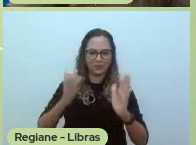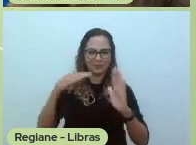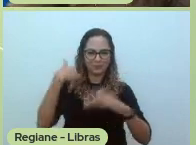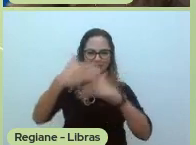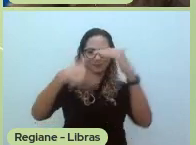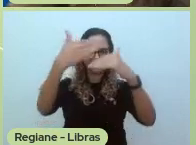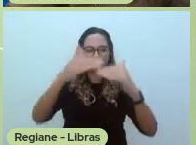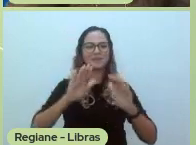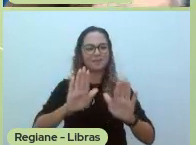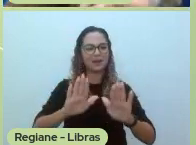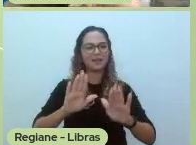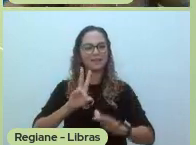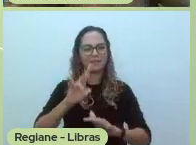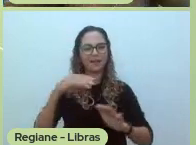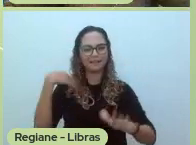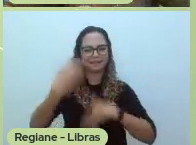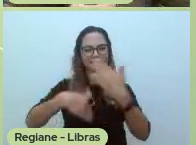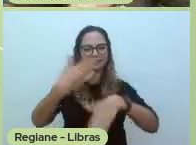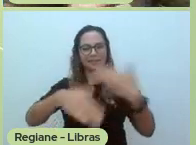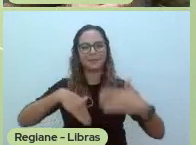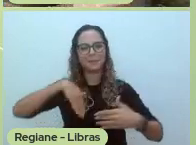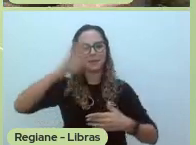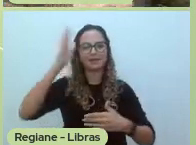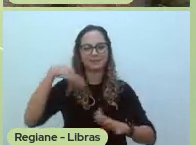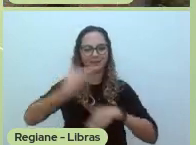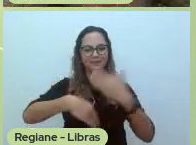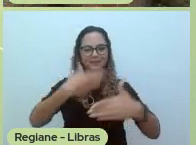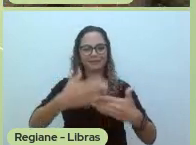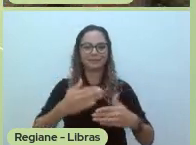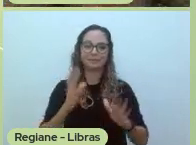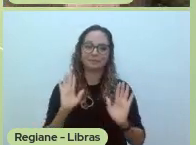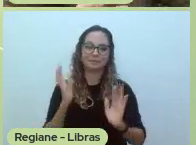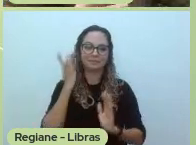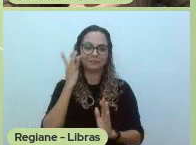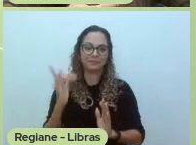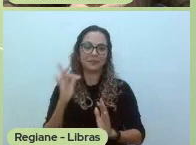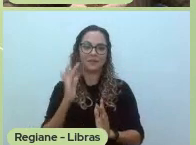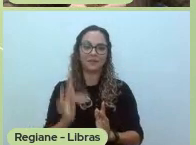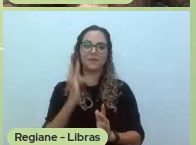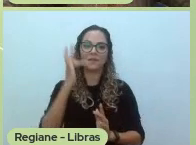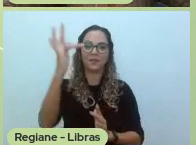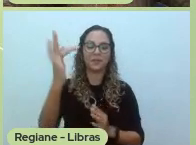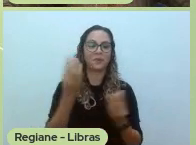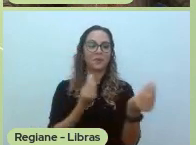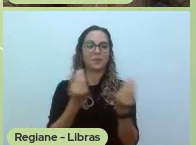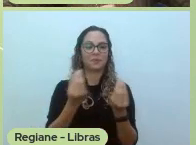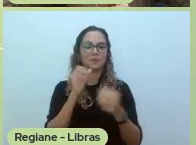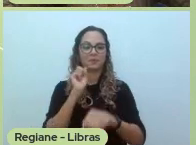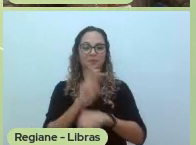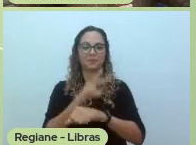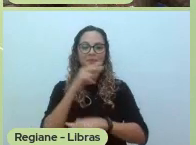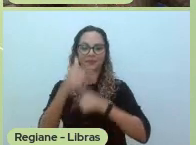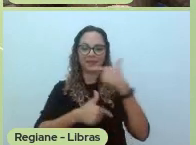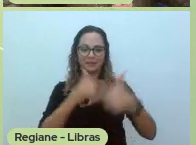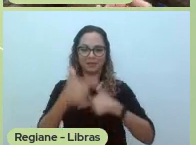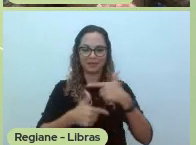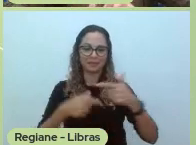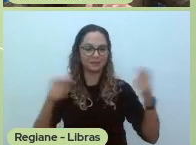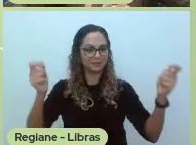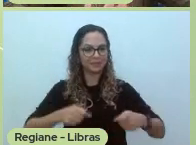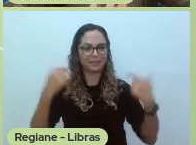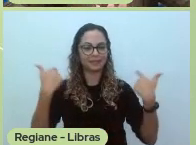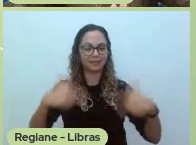quando os nossos filhos ocuparem essas organizações, se é que elas vão existir no futuro, como é que vai ser o emprego do futuro, para poder trabalhar dessa forma